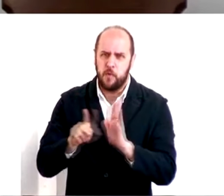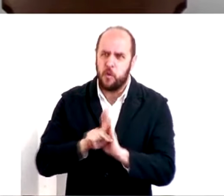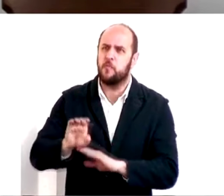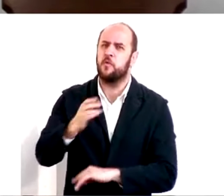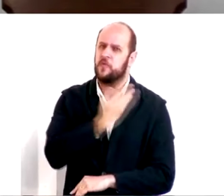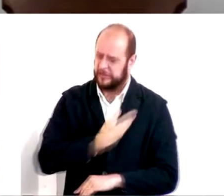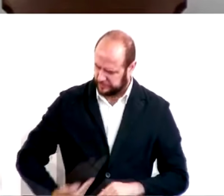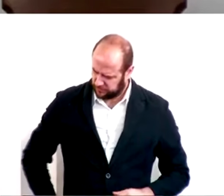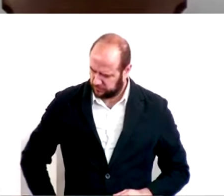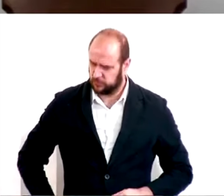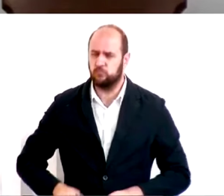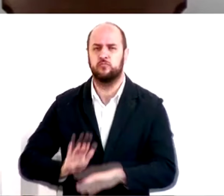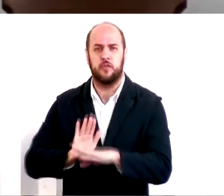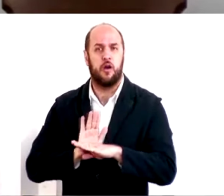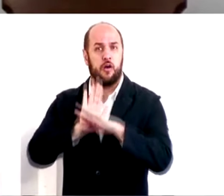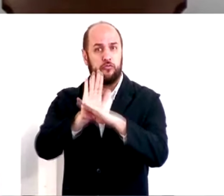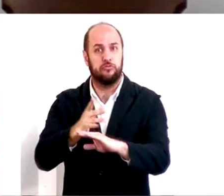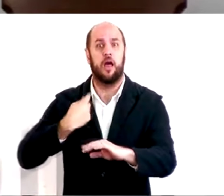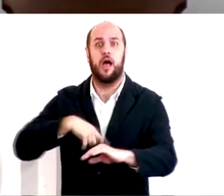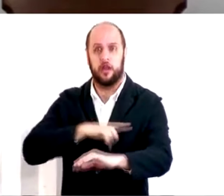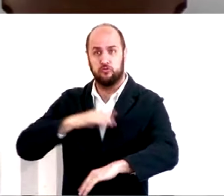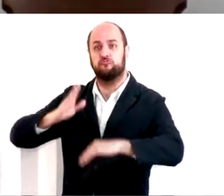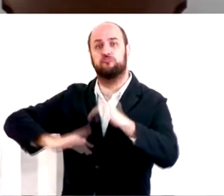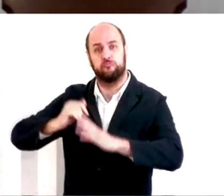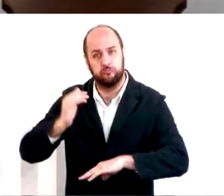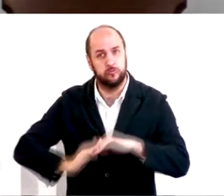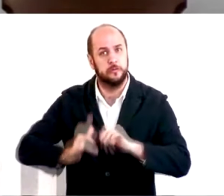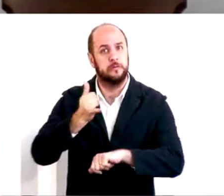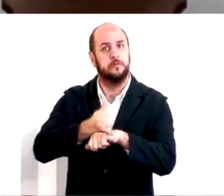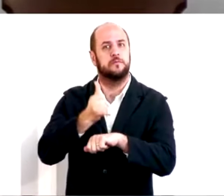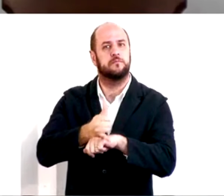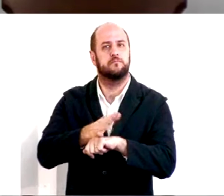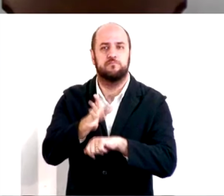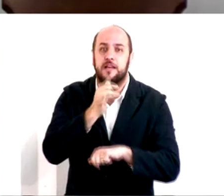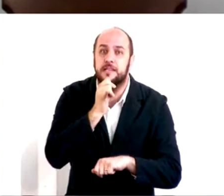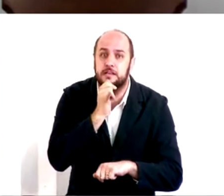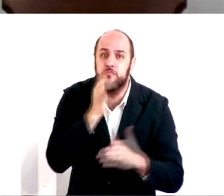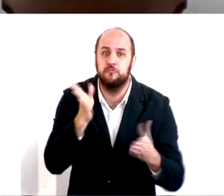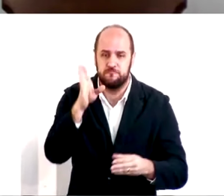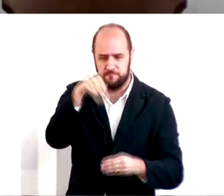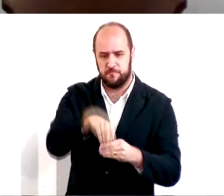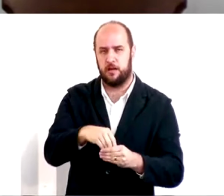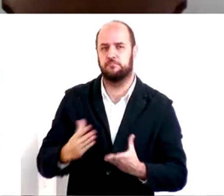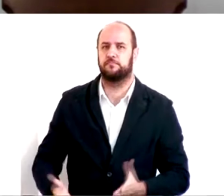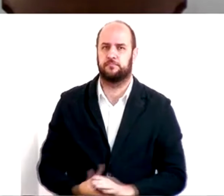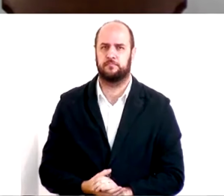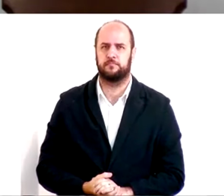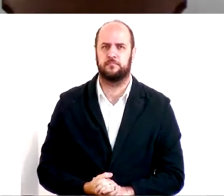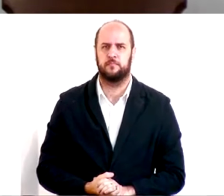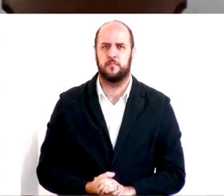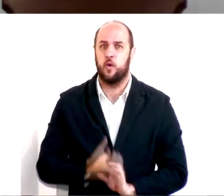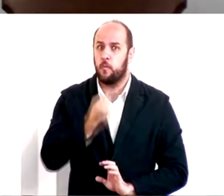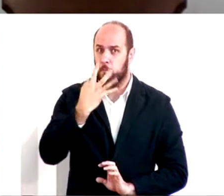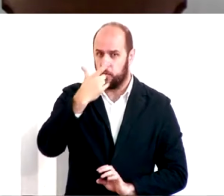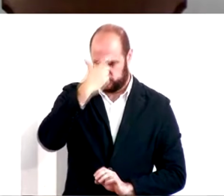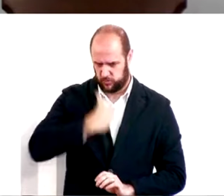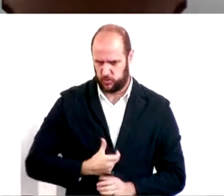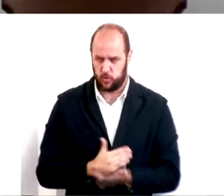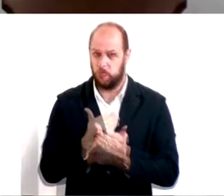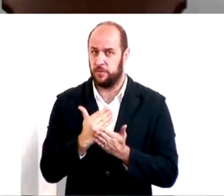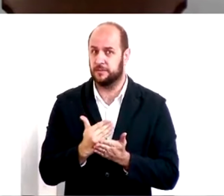da construção de líderes. Por exemplo, eleições. Sermos bons cidadãos começa